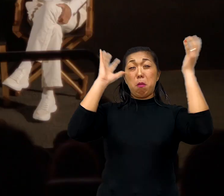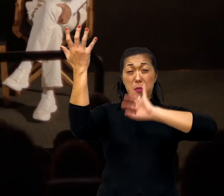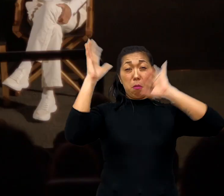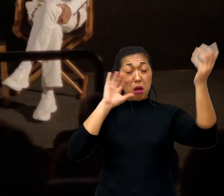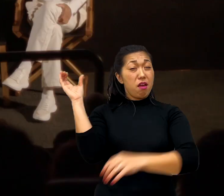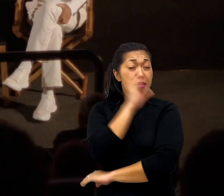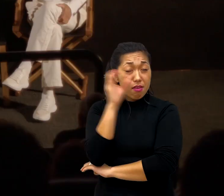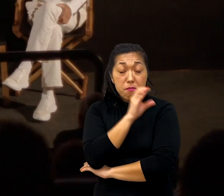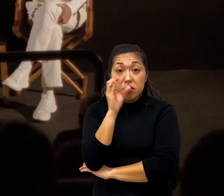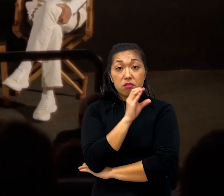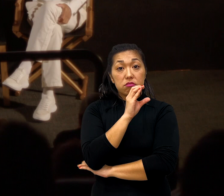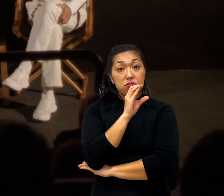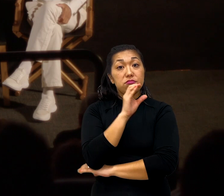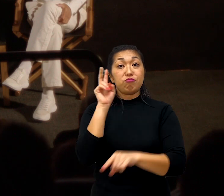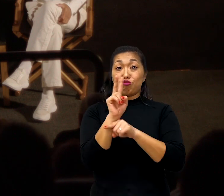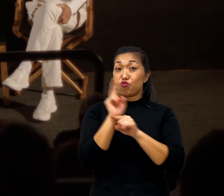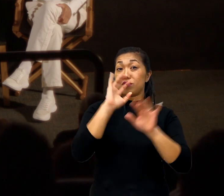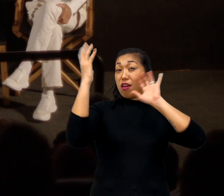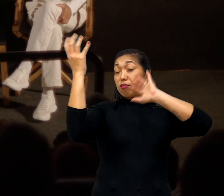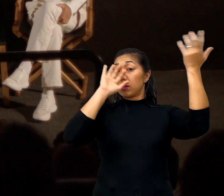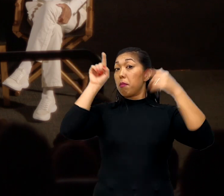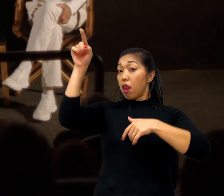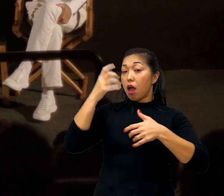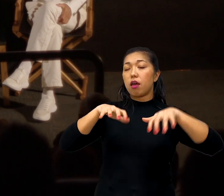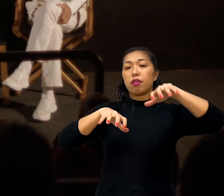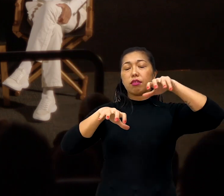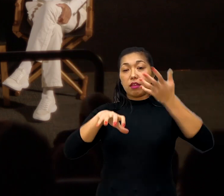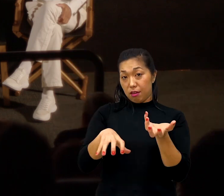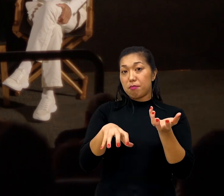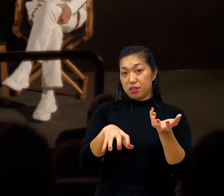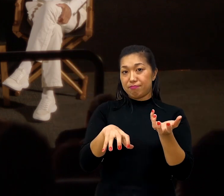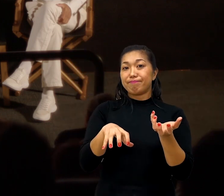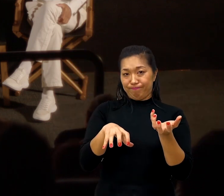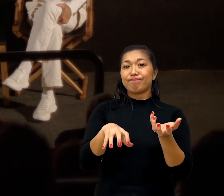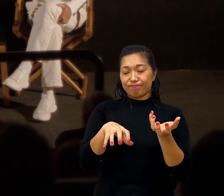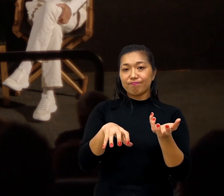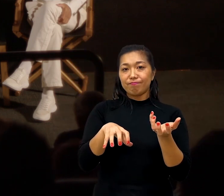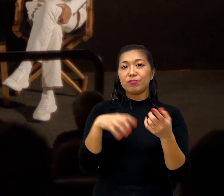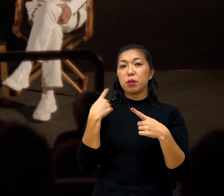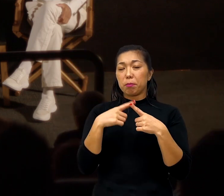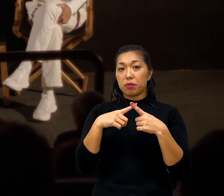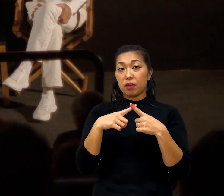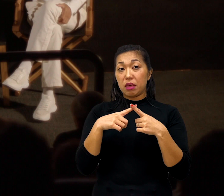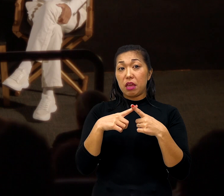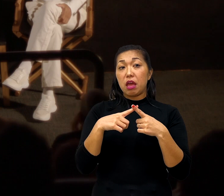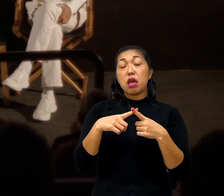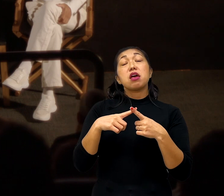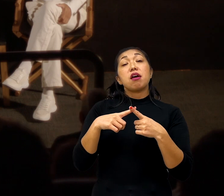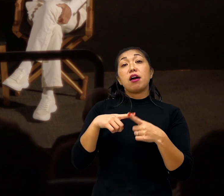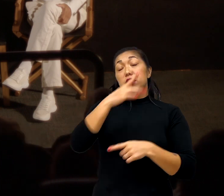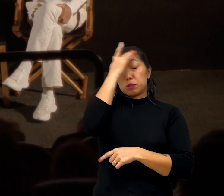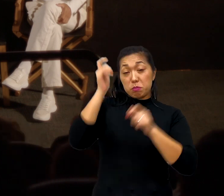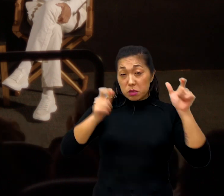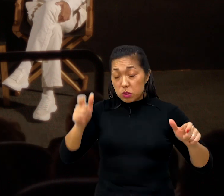e a urgência climática lá na Câmara, lá no Senado, para esse povo que está aprovando o marco